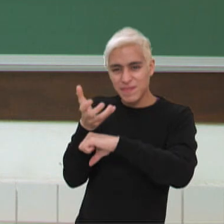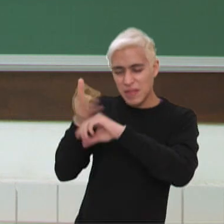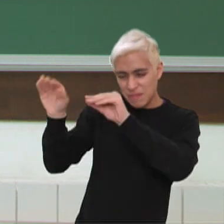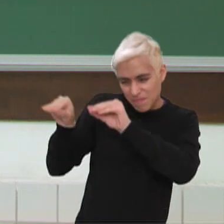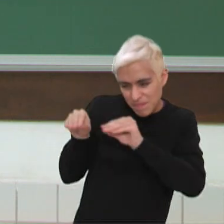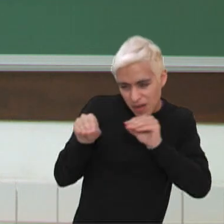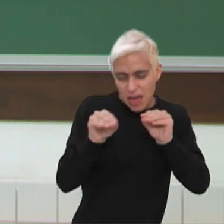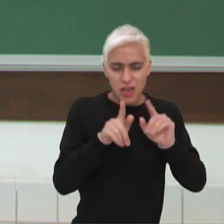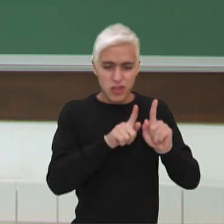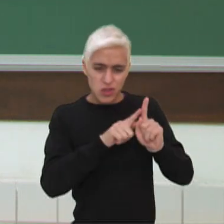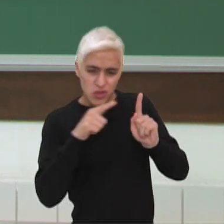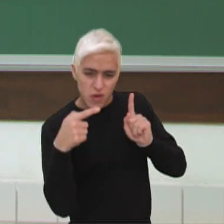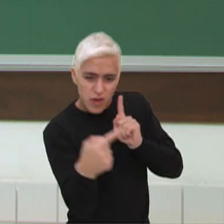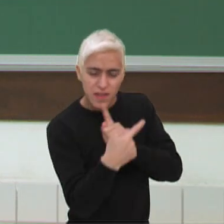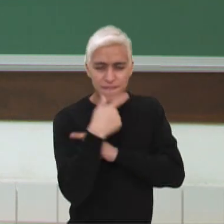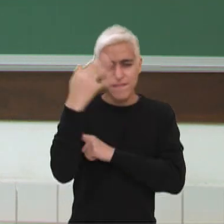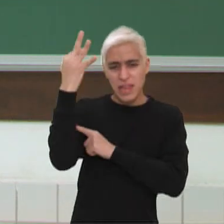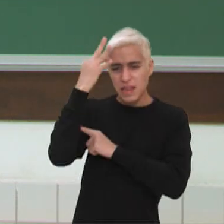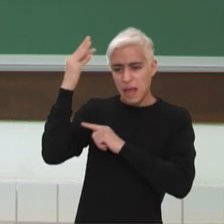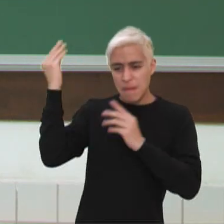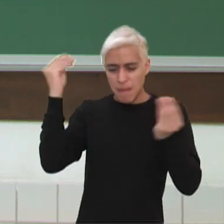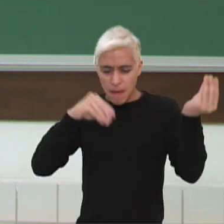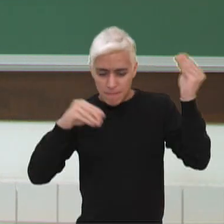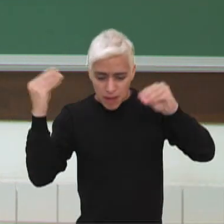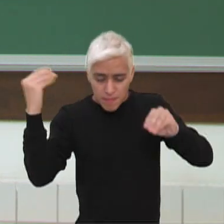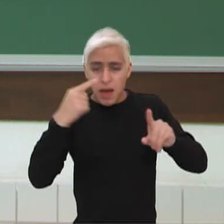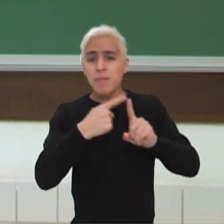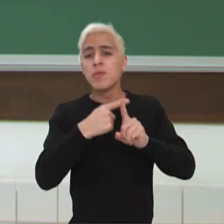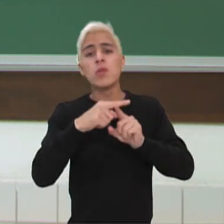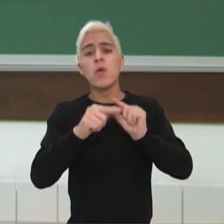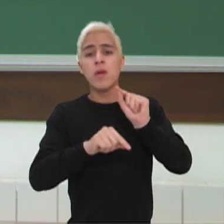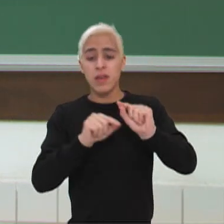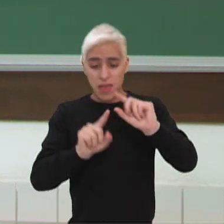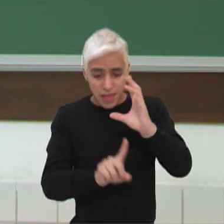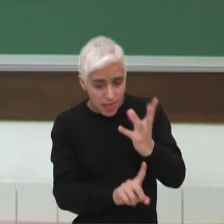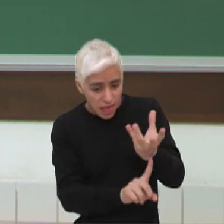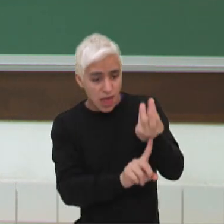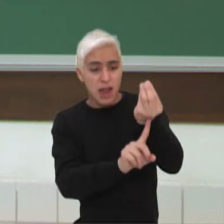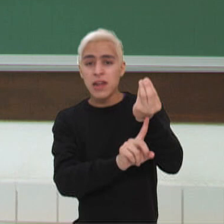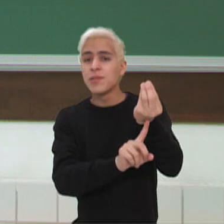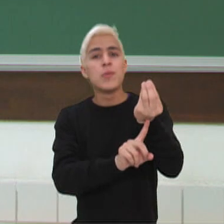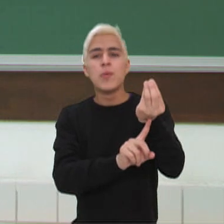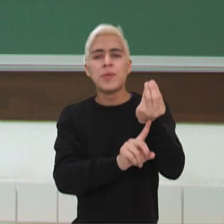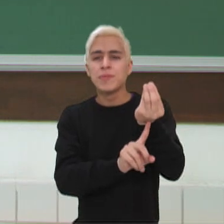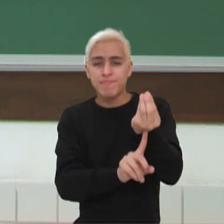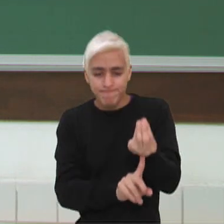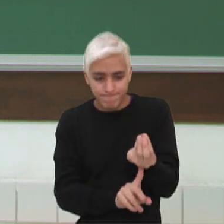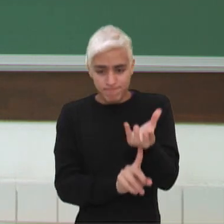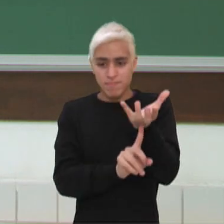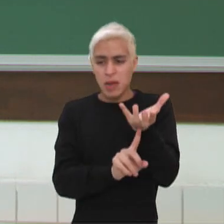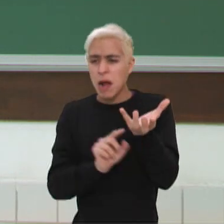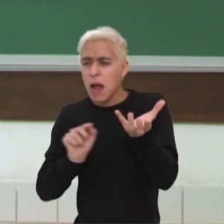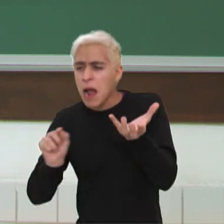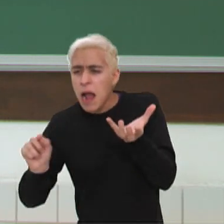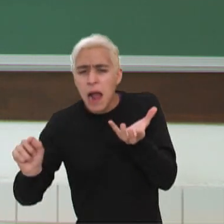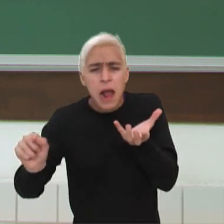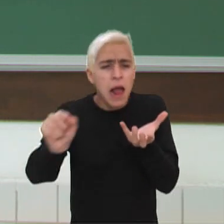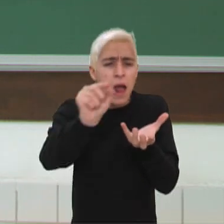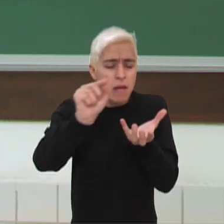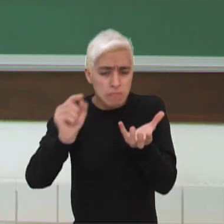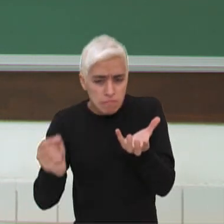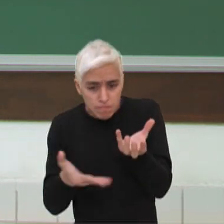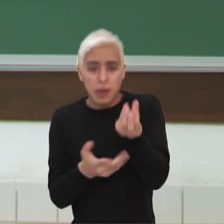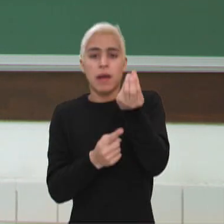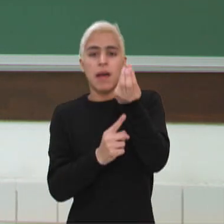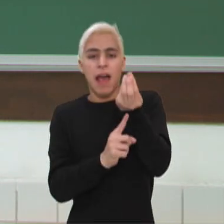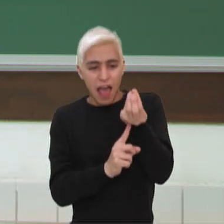de geografia, um pouquinho de filosofia, porque a arte, ela é uma reação, ela é uma, como posso dizer, ela é um